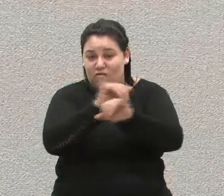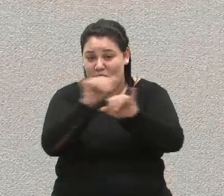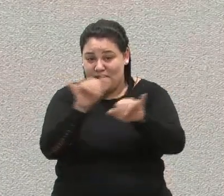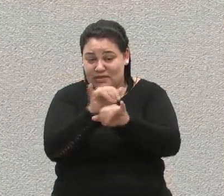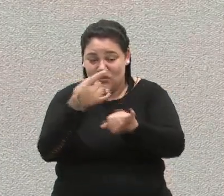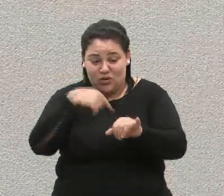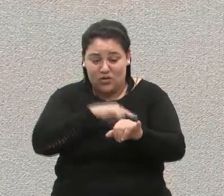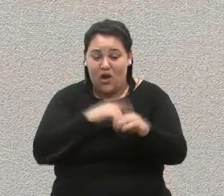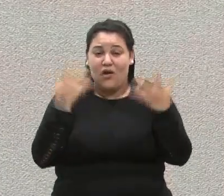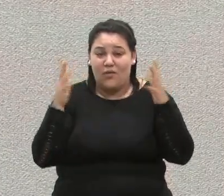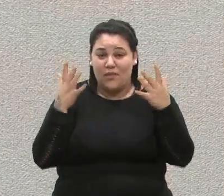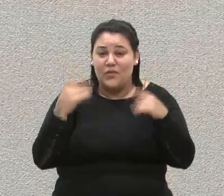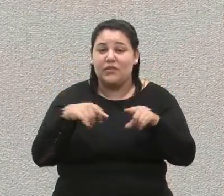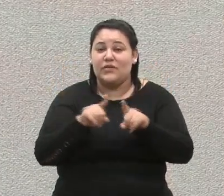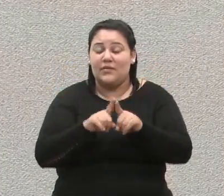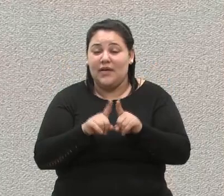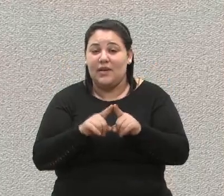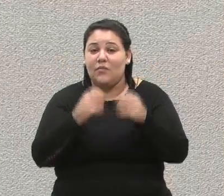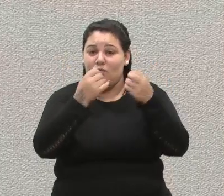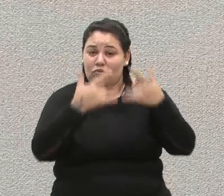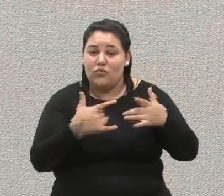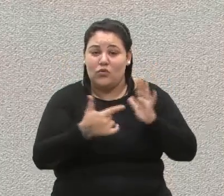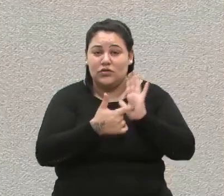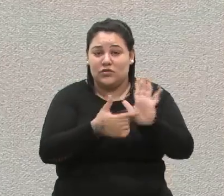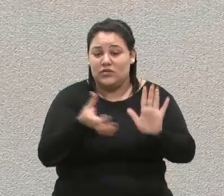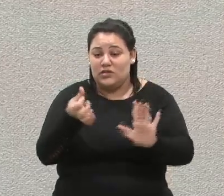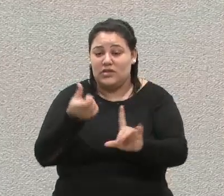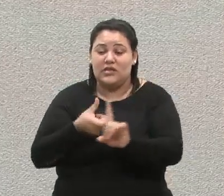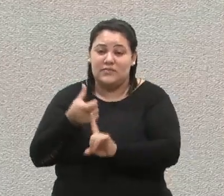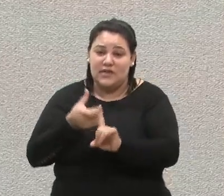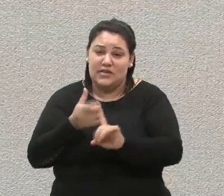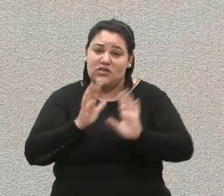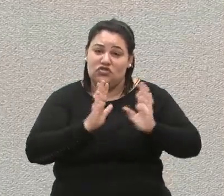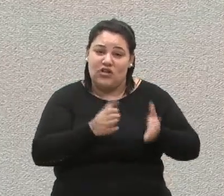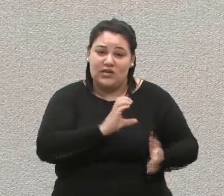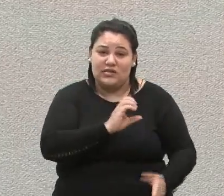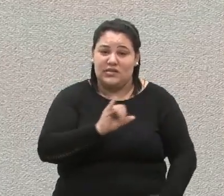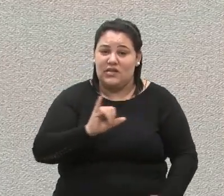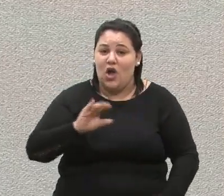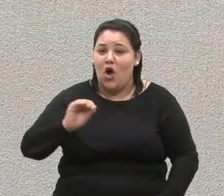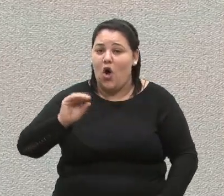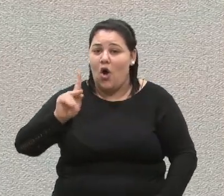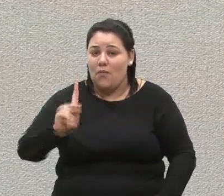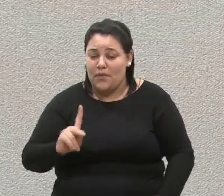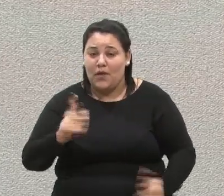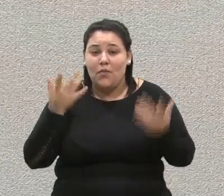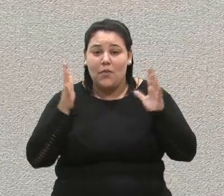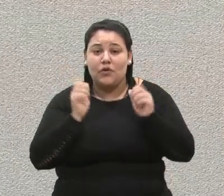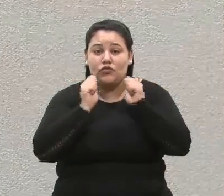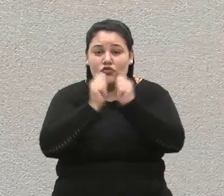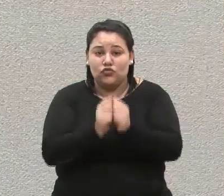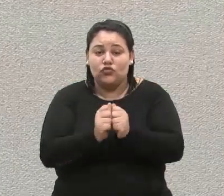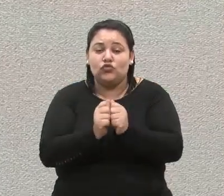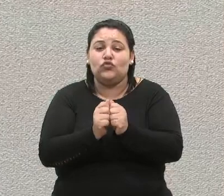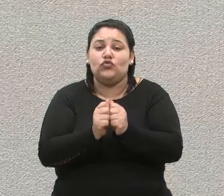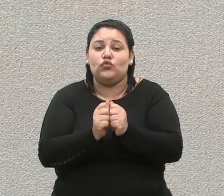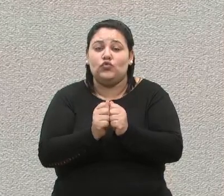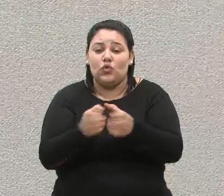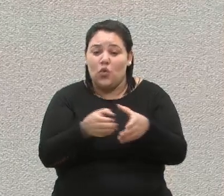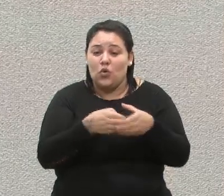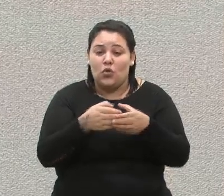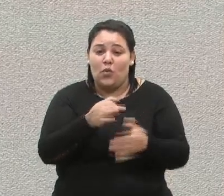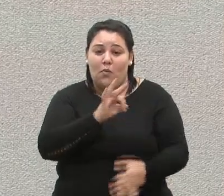comemorando, né, trazendo os 6 meses, então, do CIOP, comemorando com as forças policiais, com a Guarda